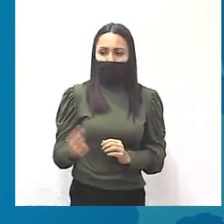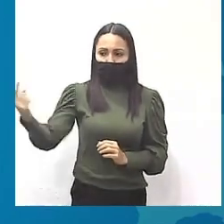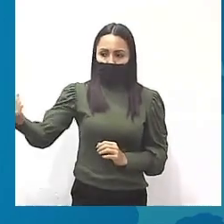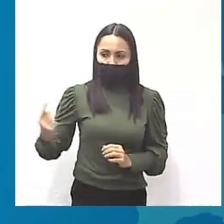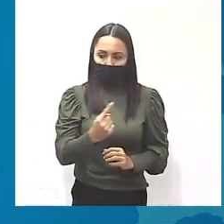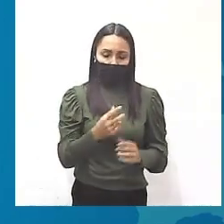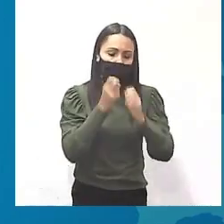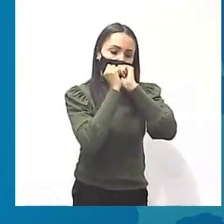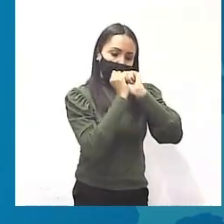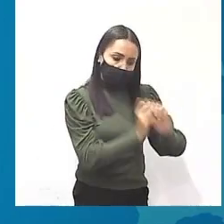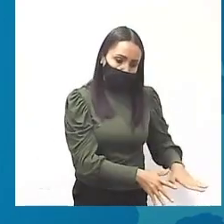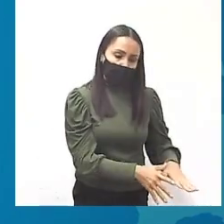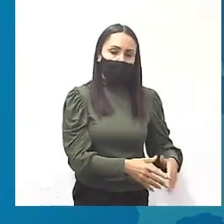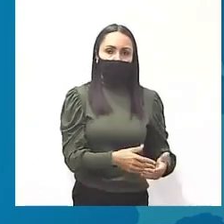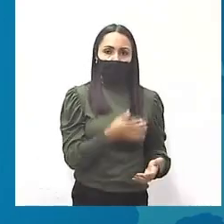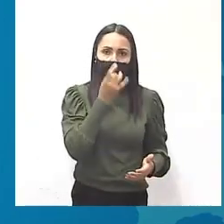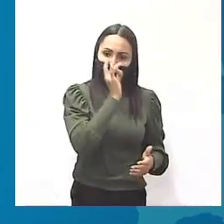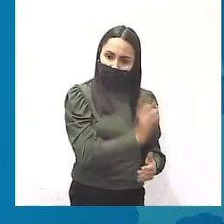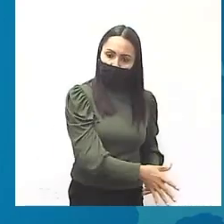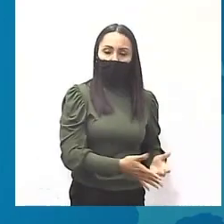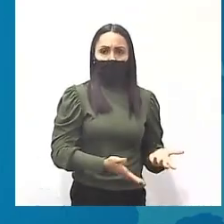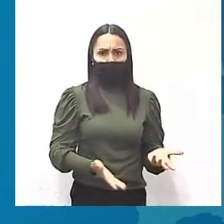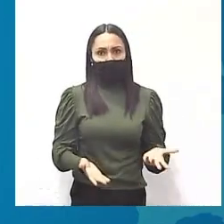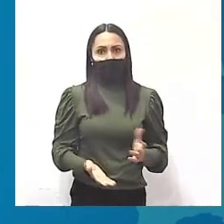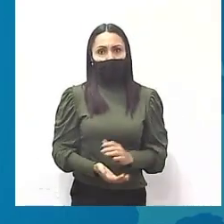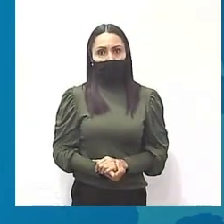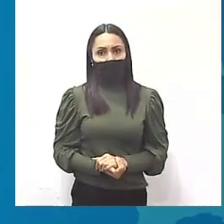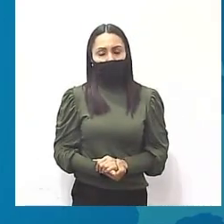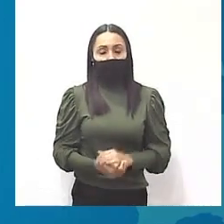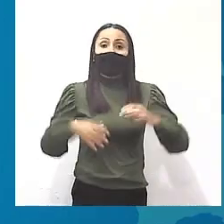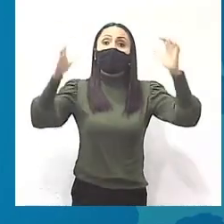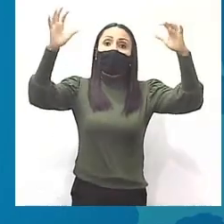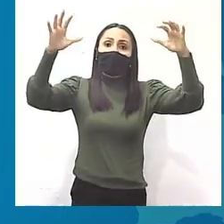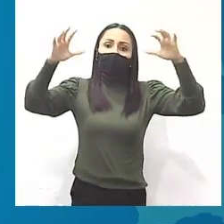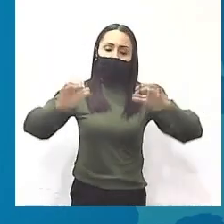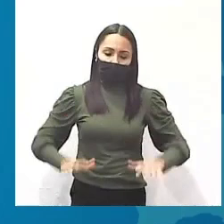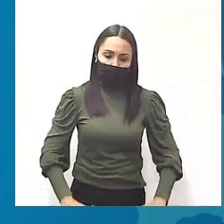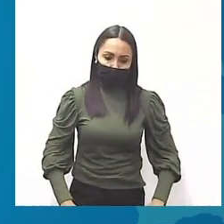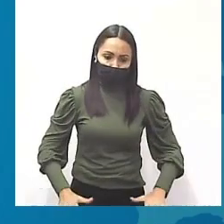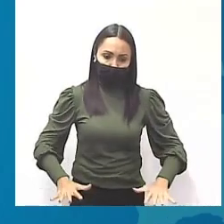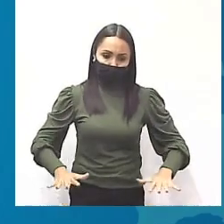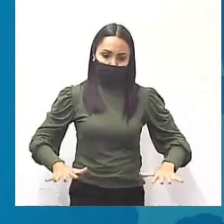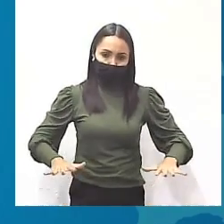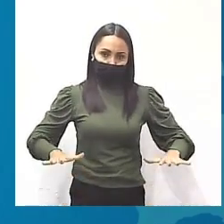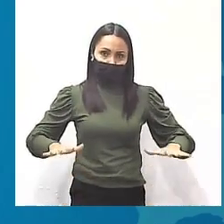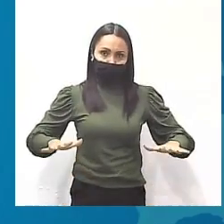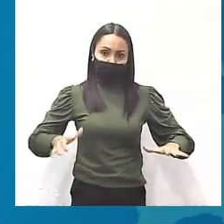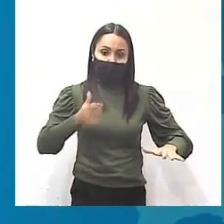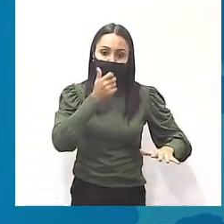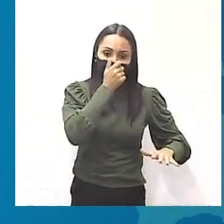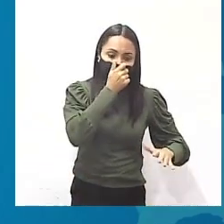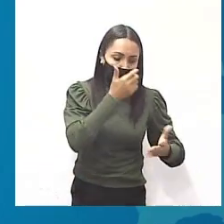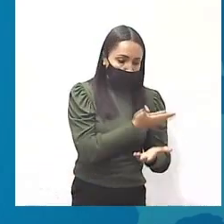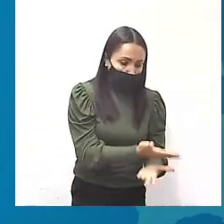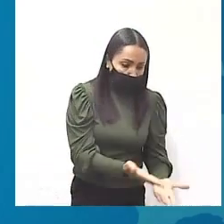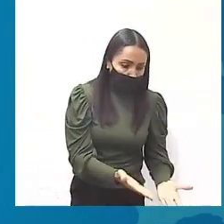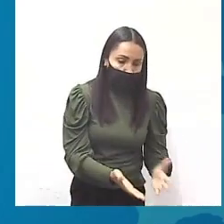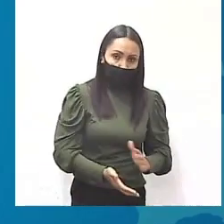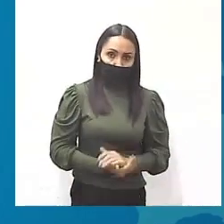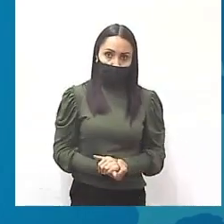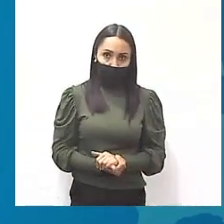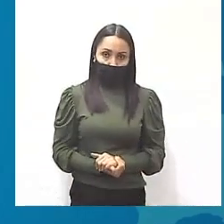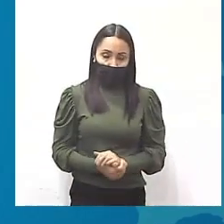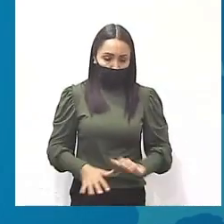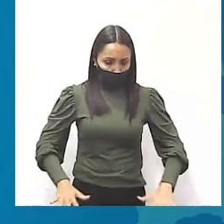também, joga o lixo. Quando chove, entope os bueiros, a água não tem como circular. O que é que vai acontecer nas